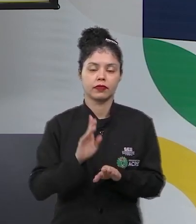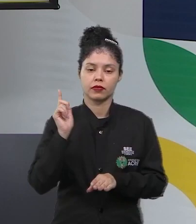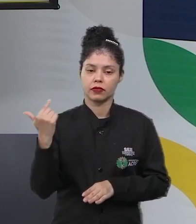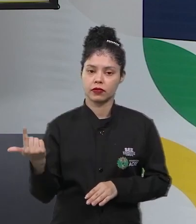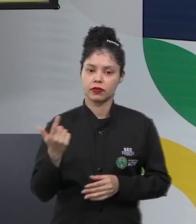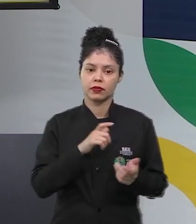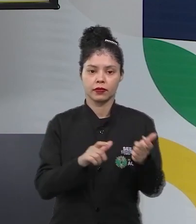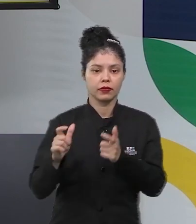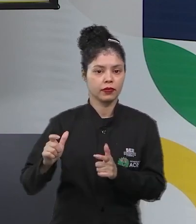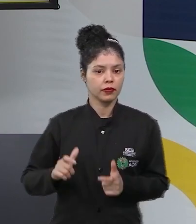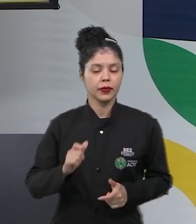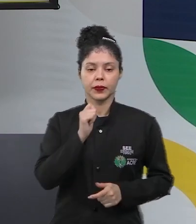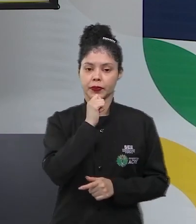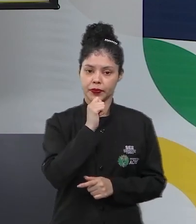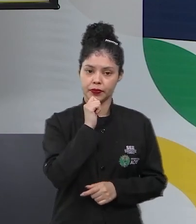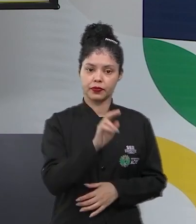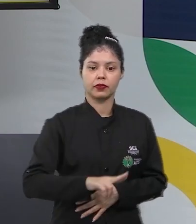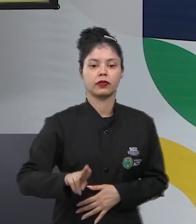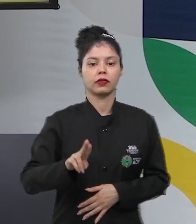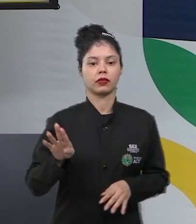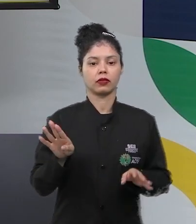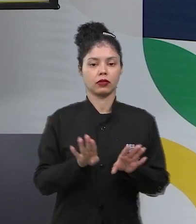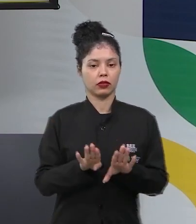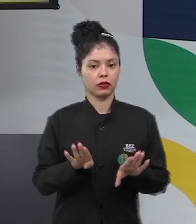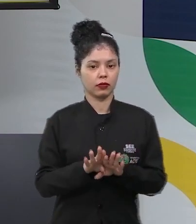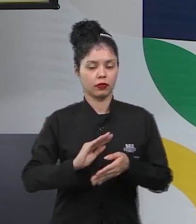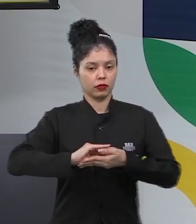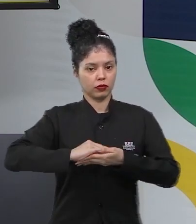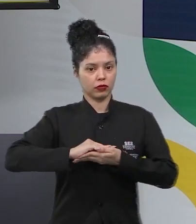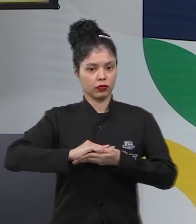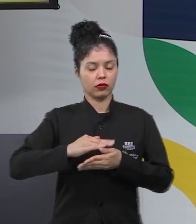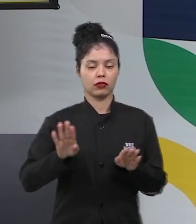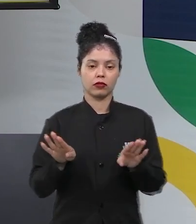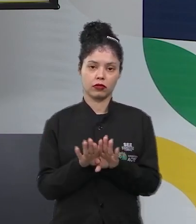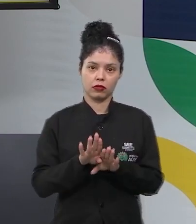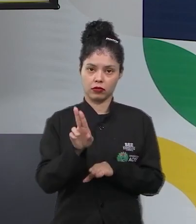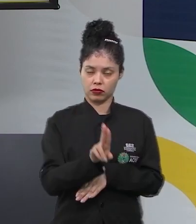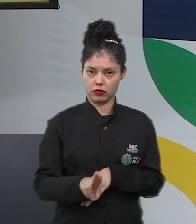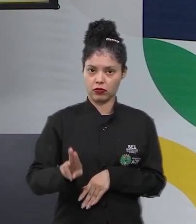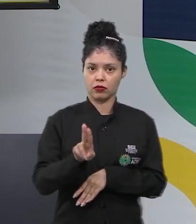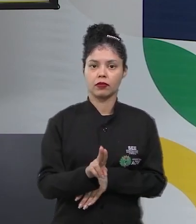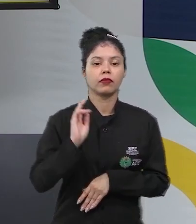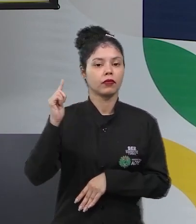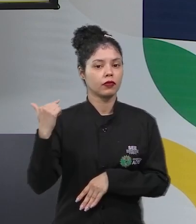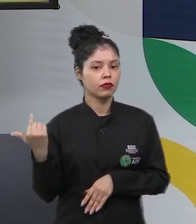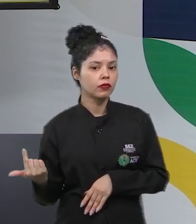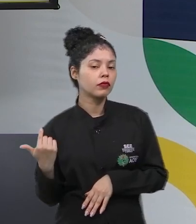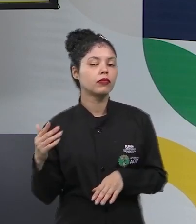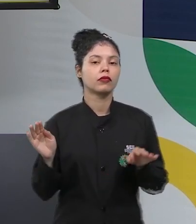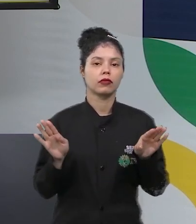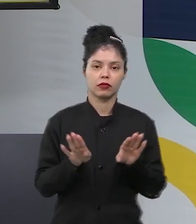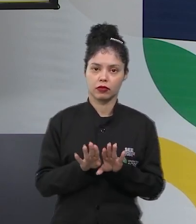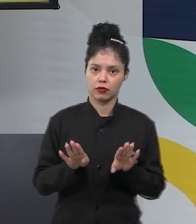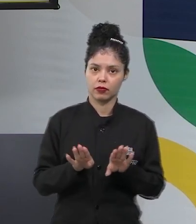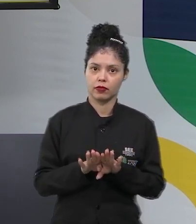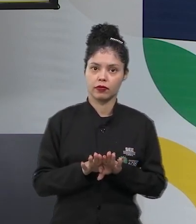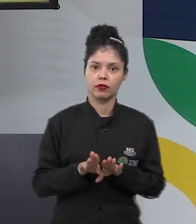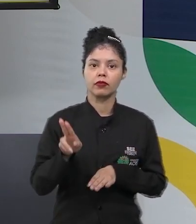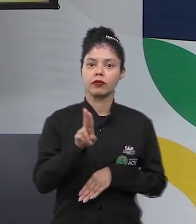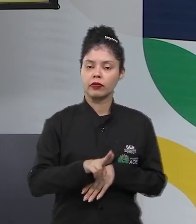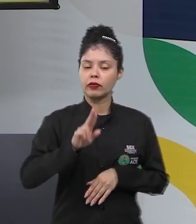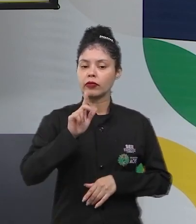lugares, além das seringueiras, tinham também as castanheiras, que eram também outra fonte de renda para